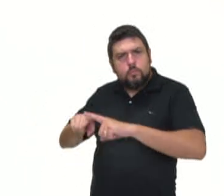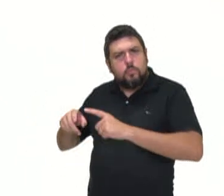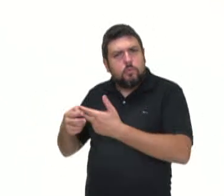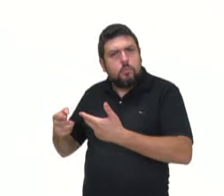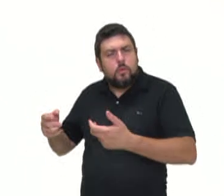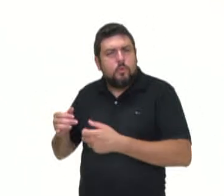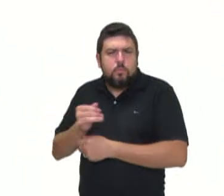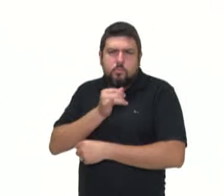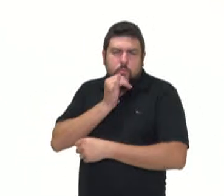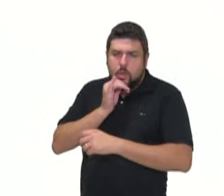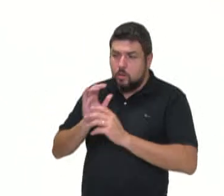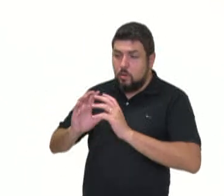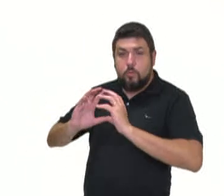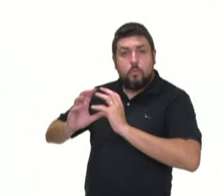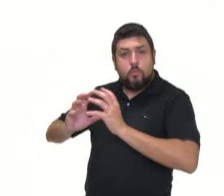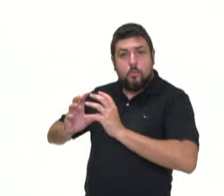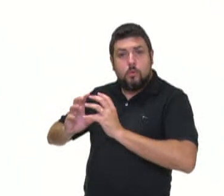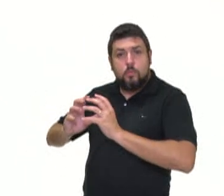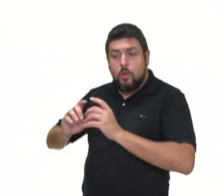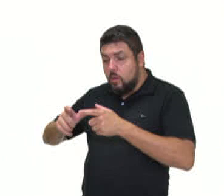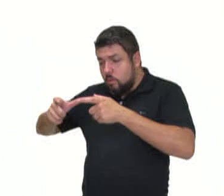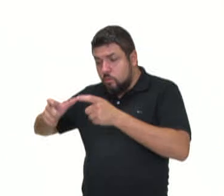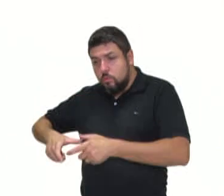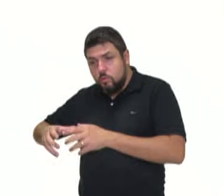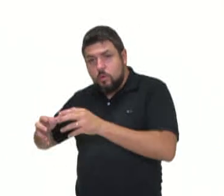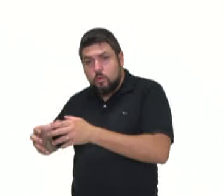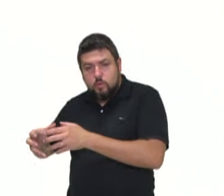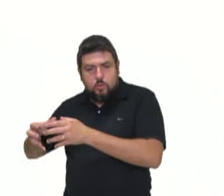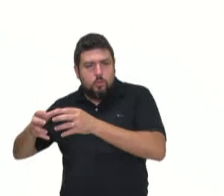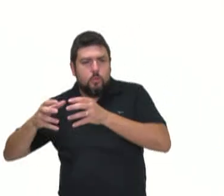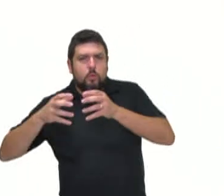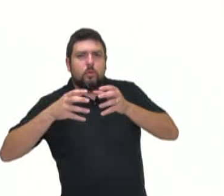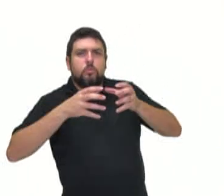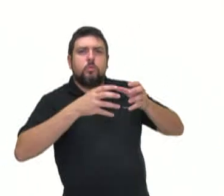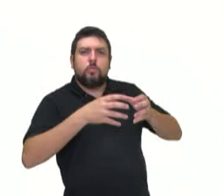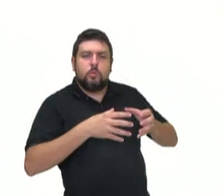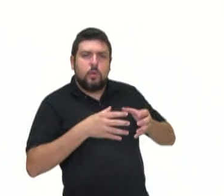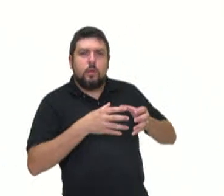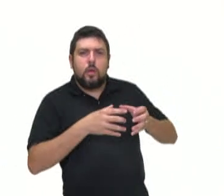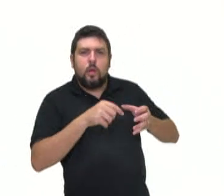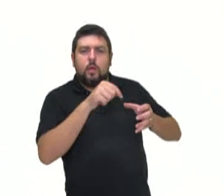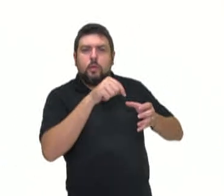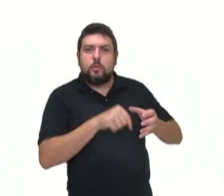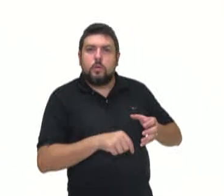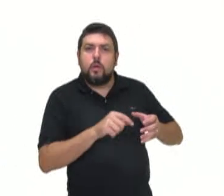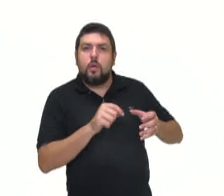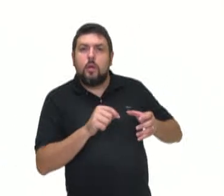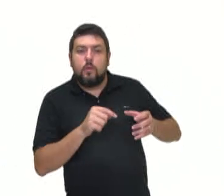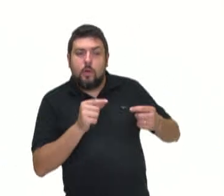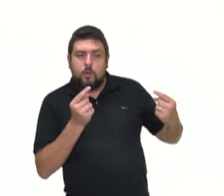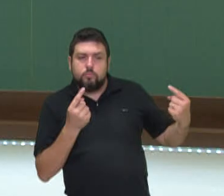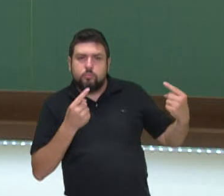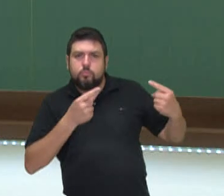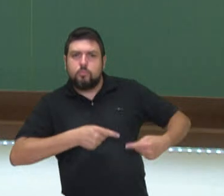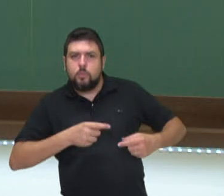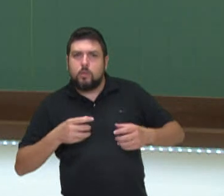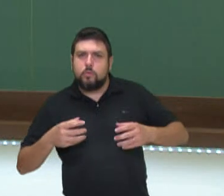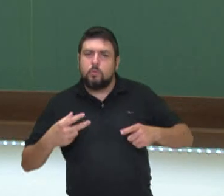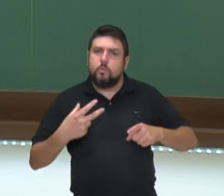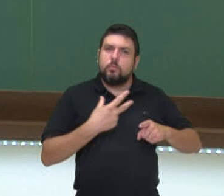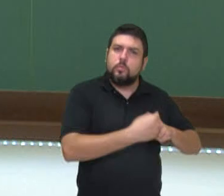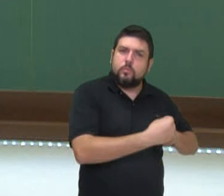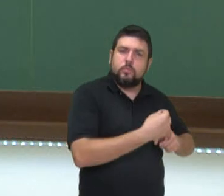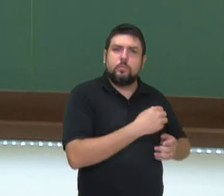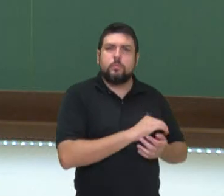como uma bola até um ponto determinado da quadra ou do campo adversário. Então,